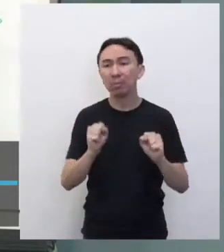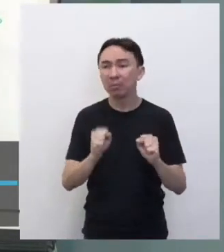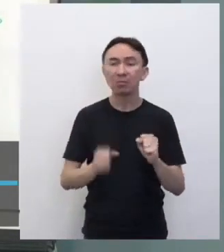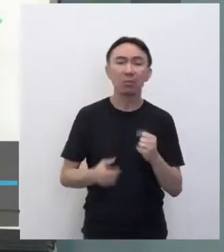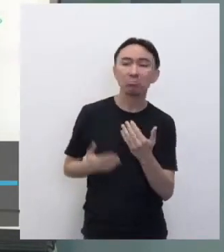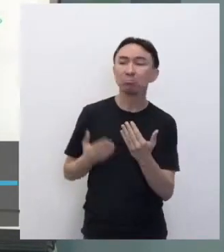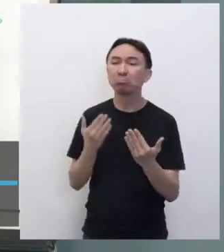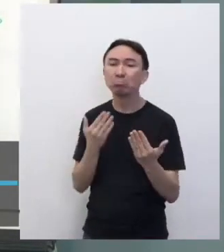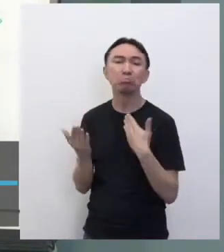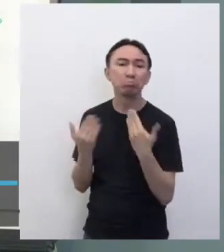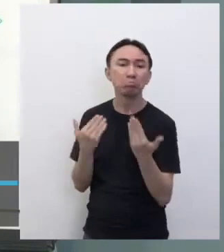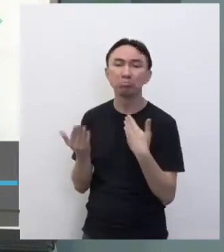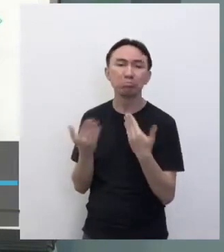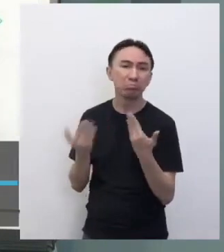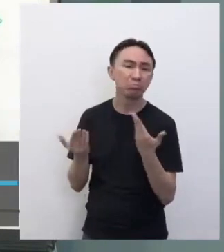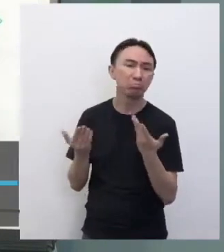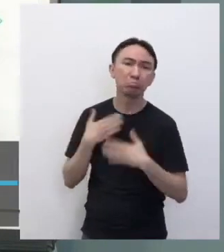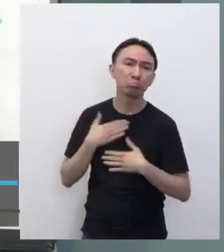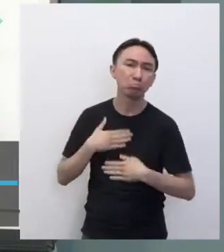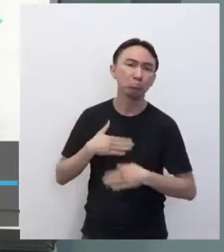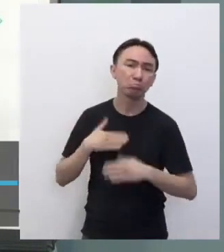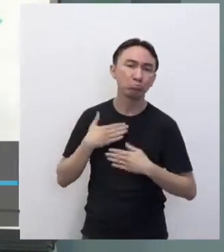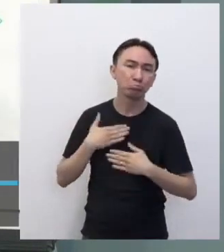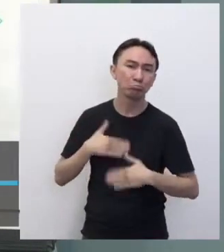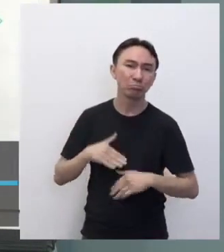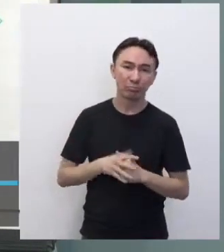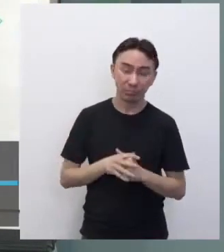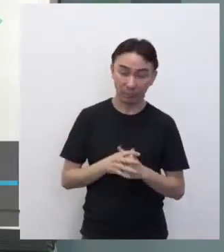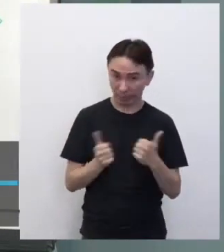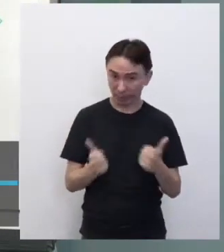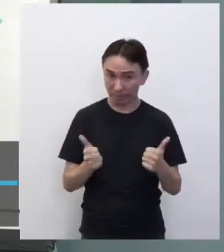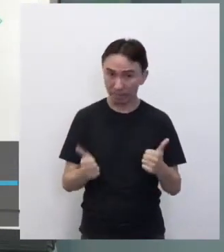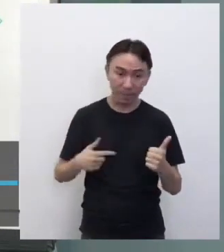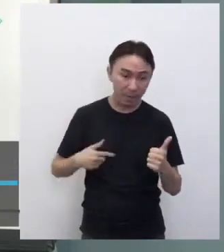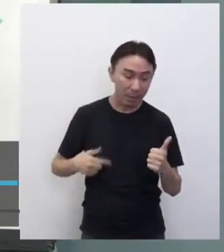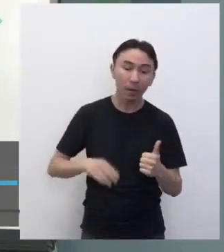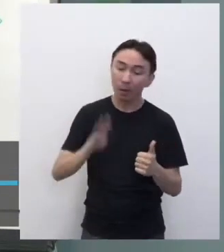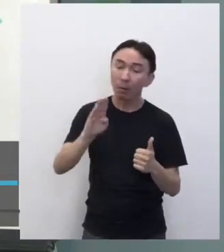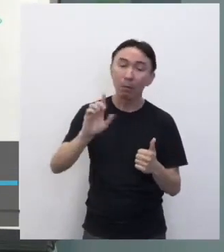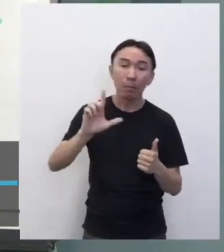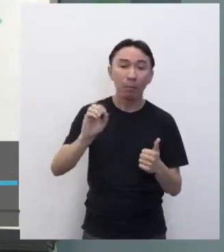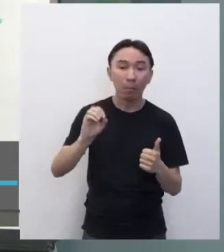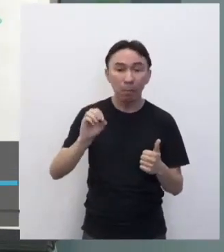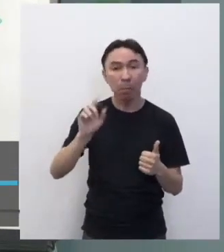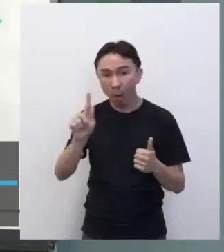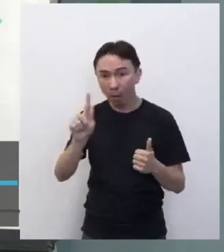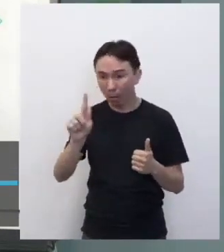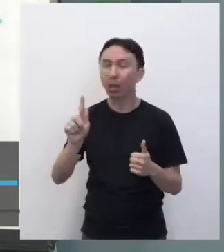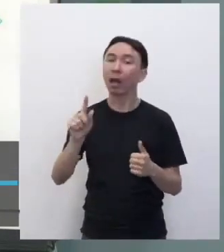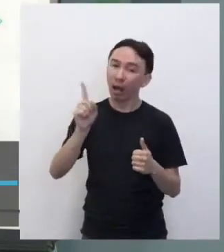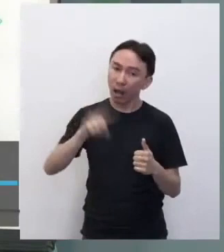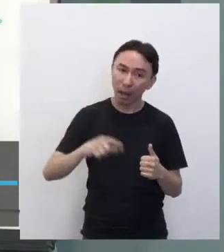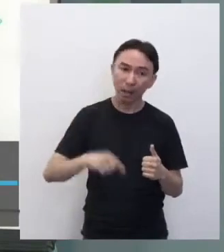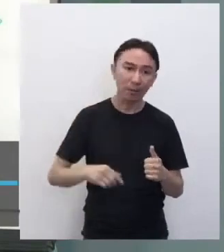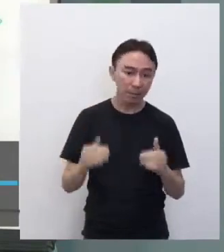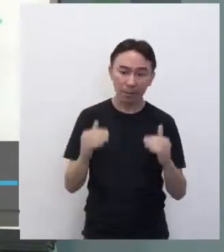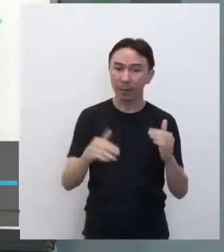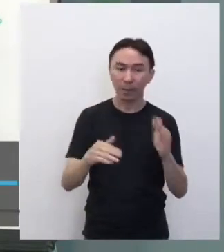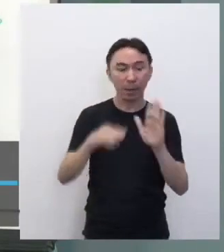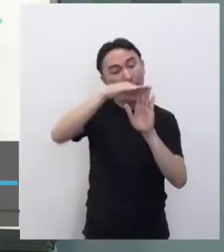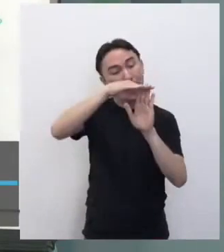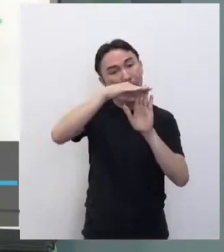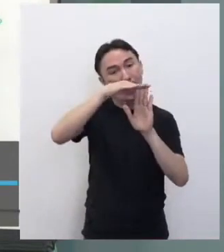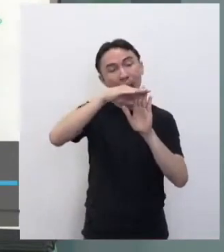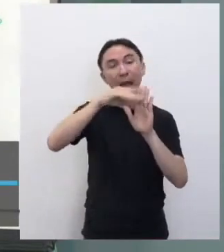leitor de uma maneira bem tranquila. Lembrando que um blog funciona desse jeito, né? No topo da página vai estar a